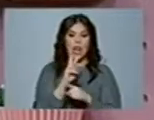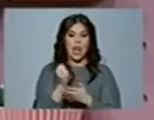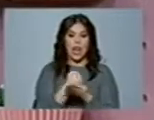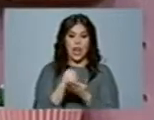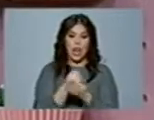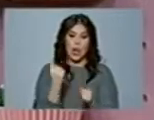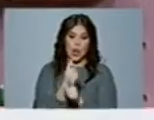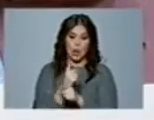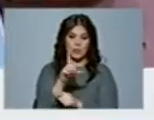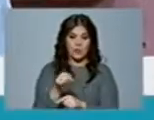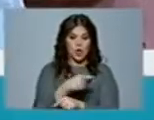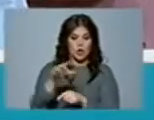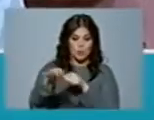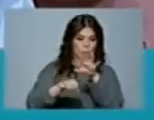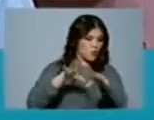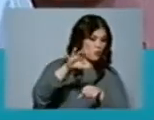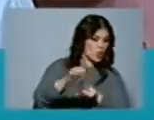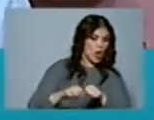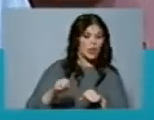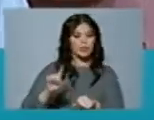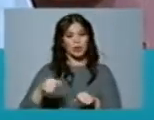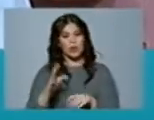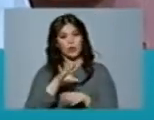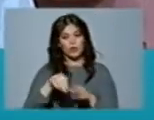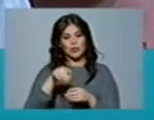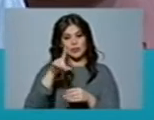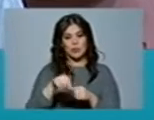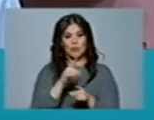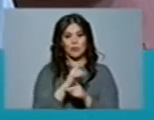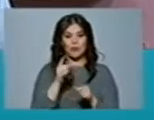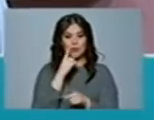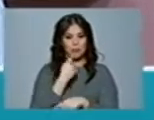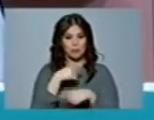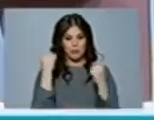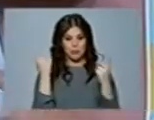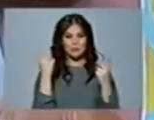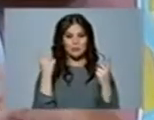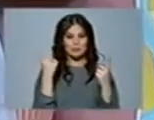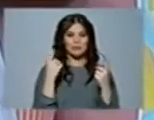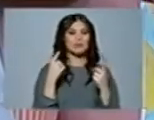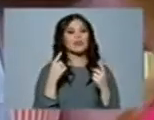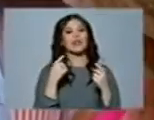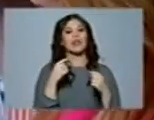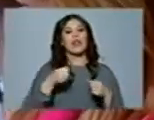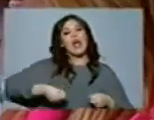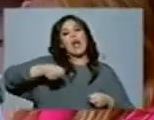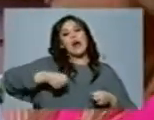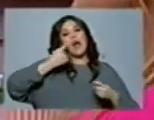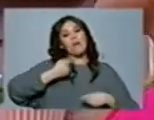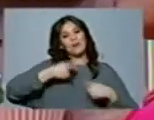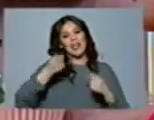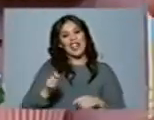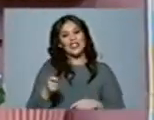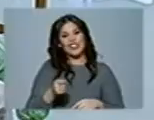que aproveitamos, colhemos e trazemos depois e cozinhamos e apresentamos na... Claro, trouxe um belo cabaz representativo de Chaves.